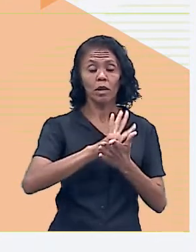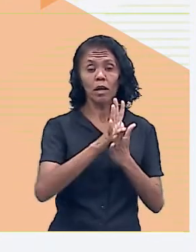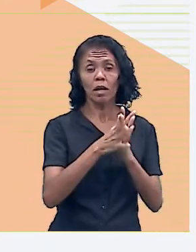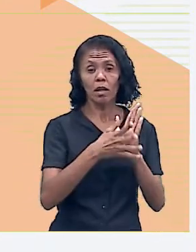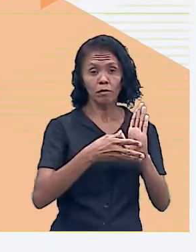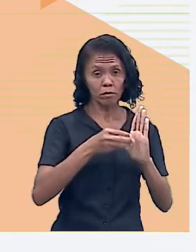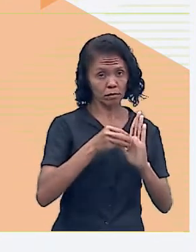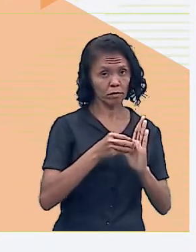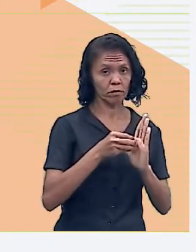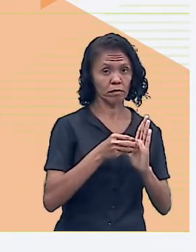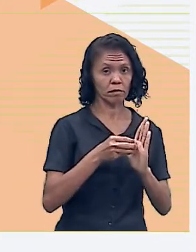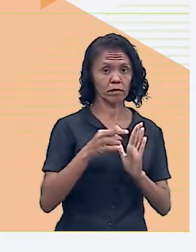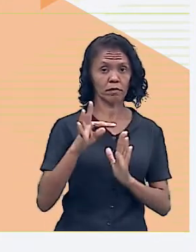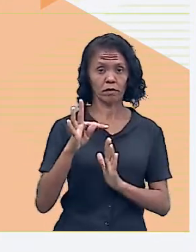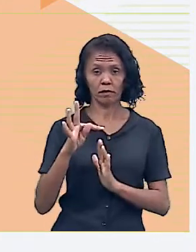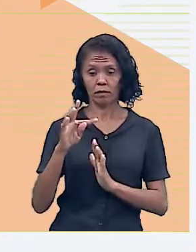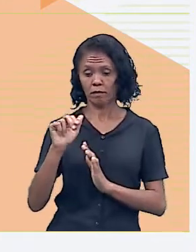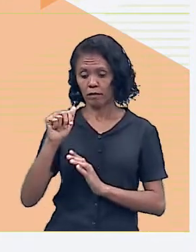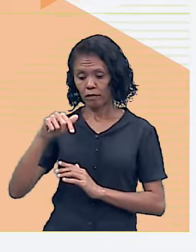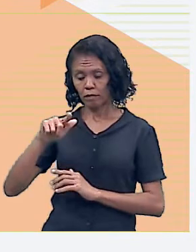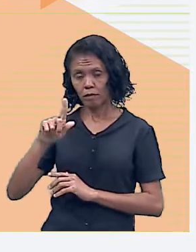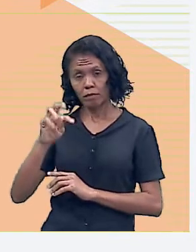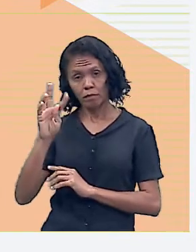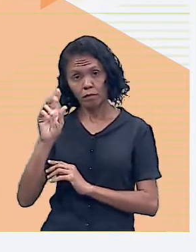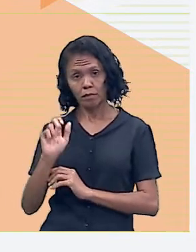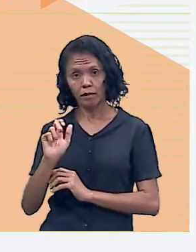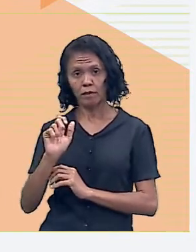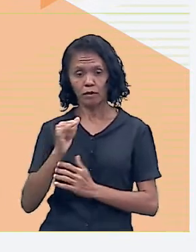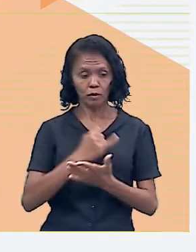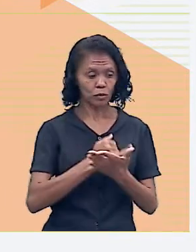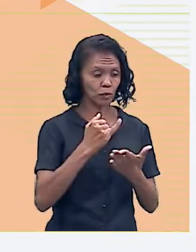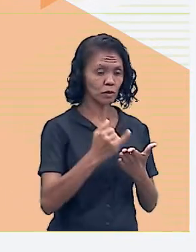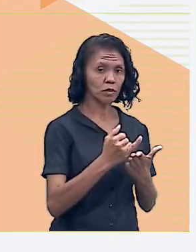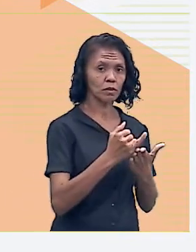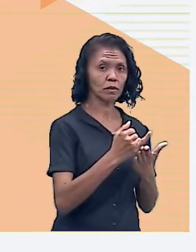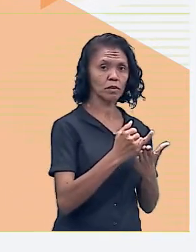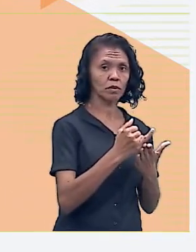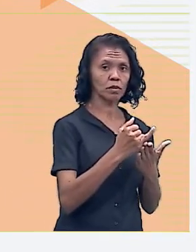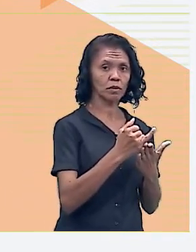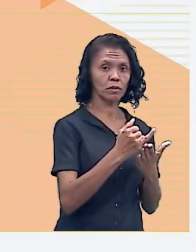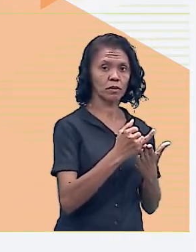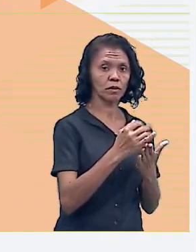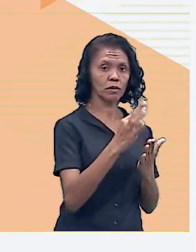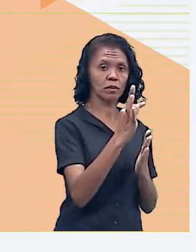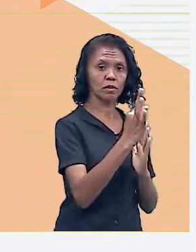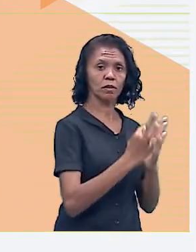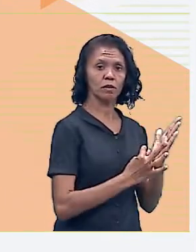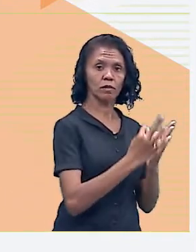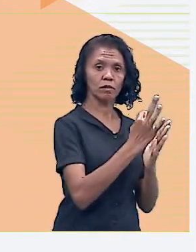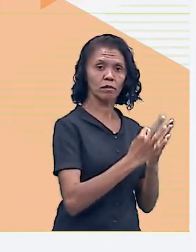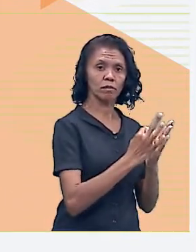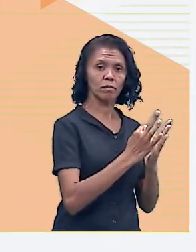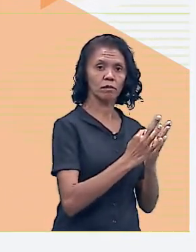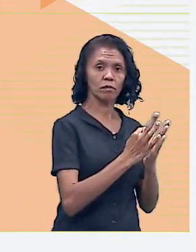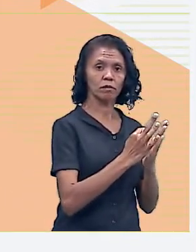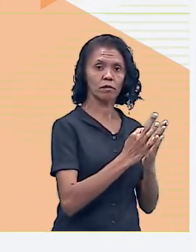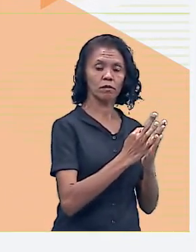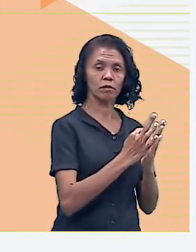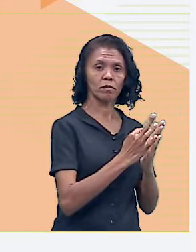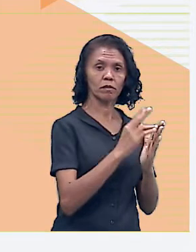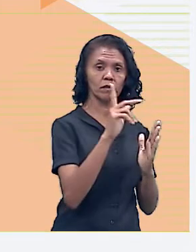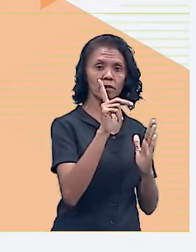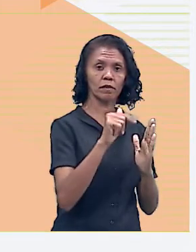tem gente você vai na introdução na introdução seu texto na sua tese deixar claro